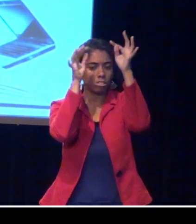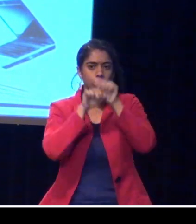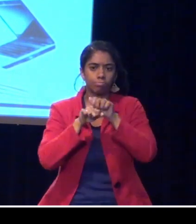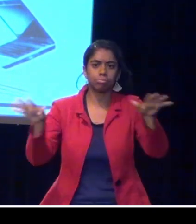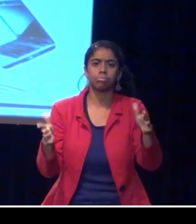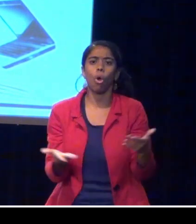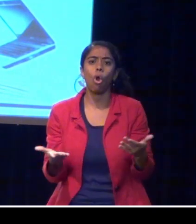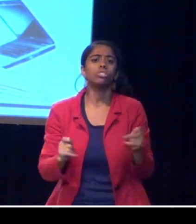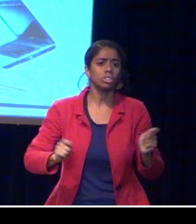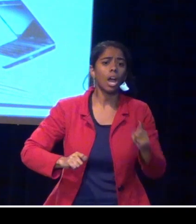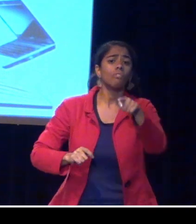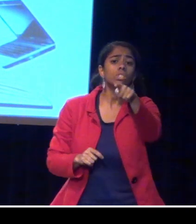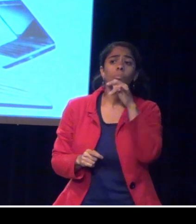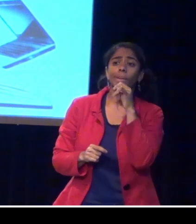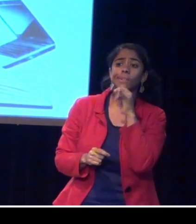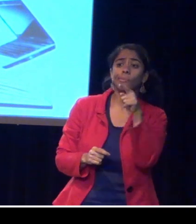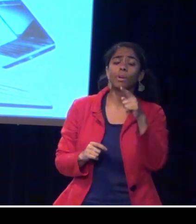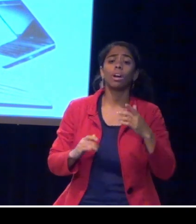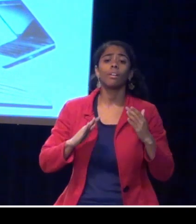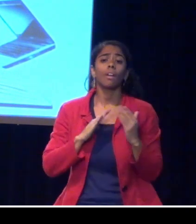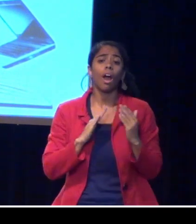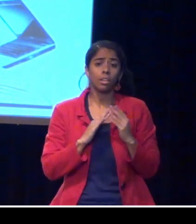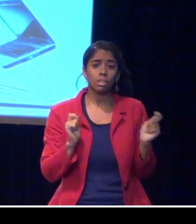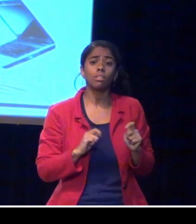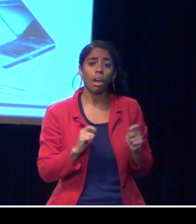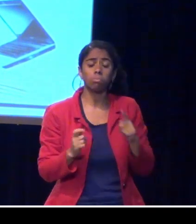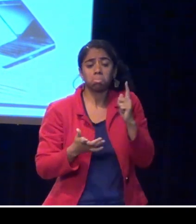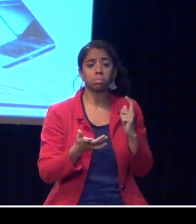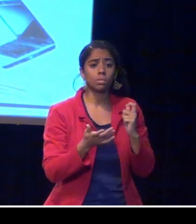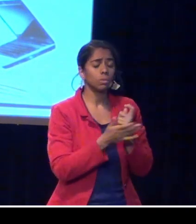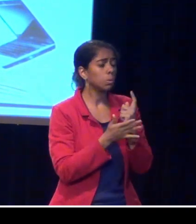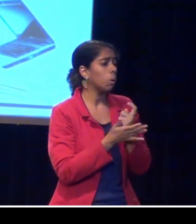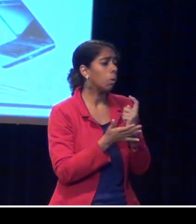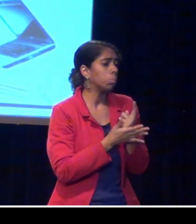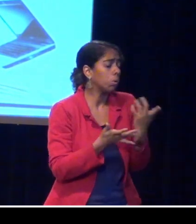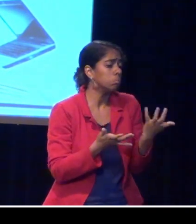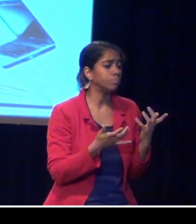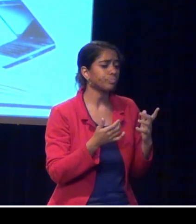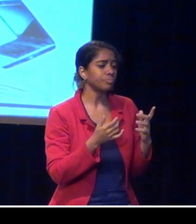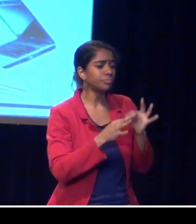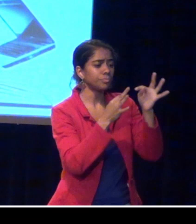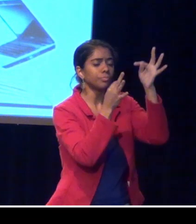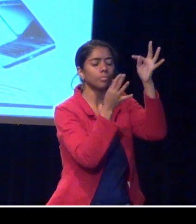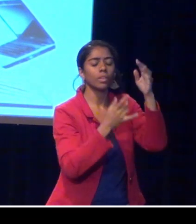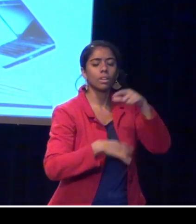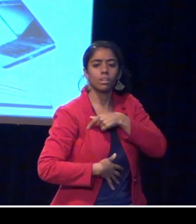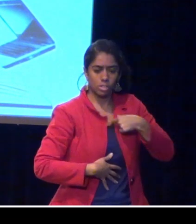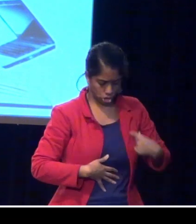hoje, da sua casa, compra uma peça que é produzida na China, transportada por um grupo, sei